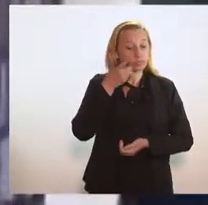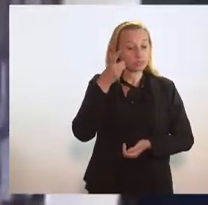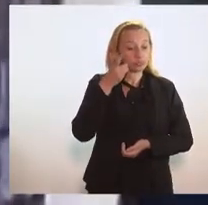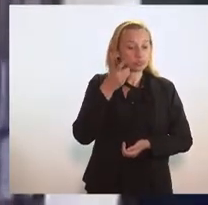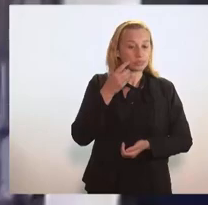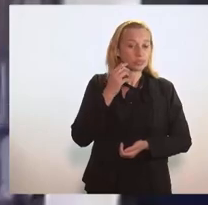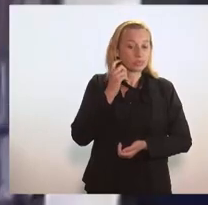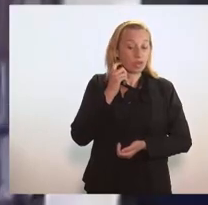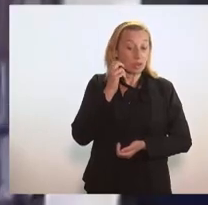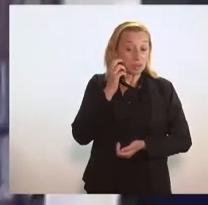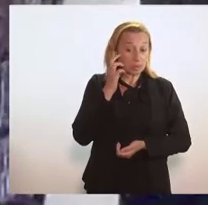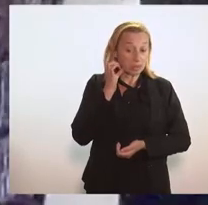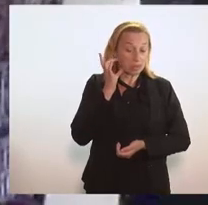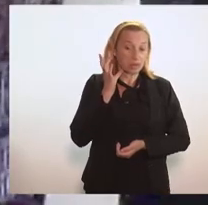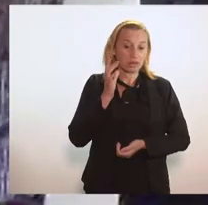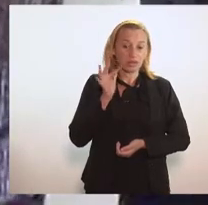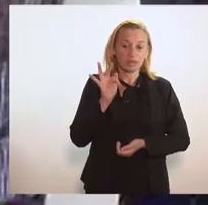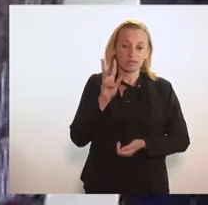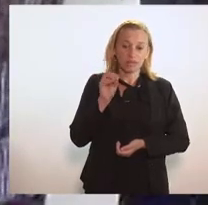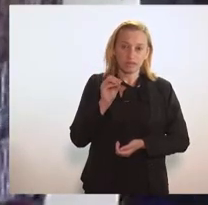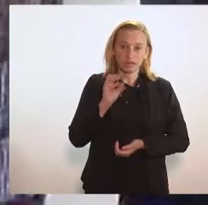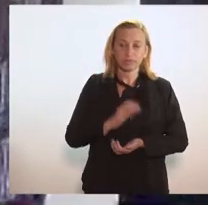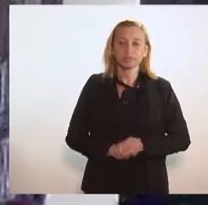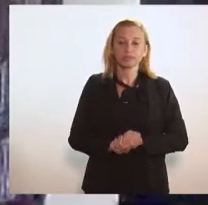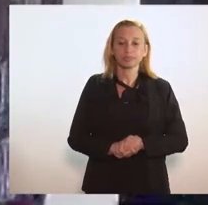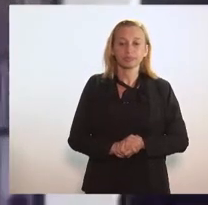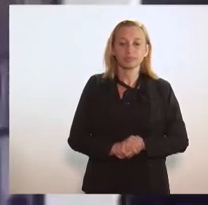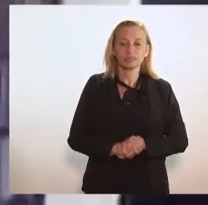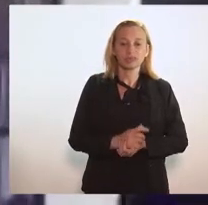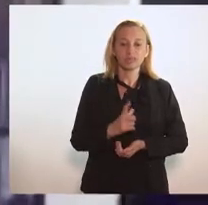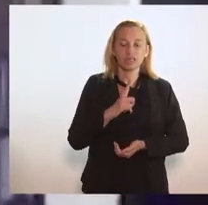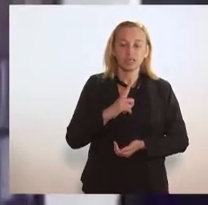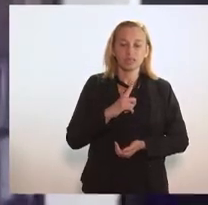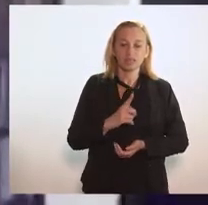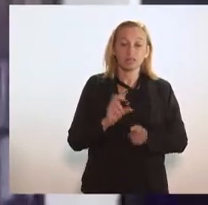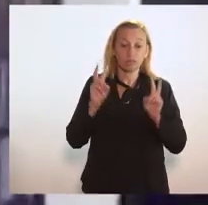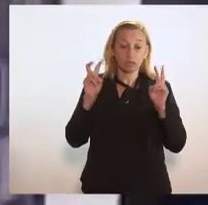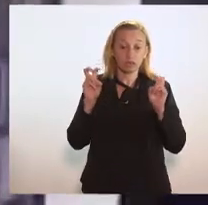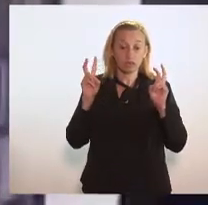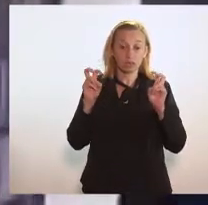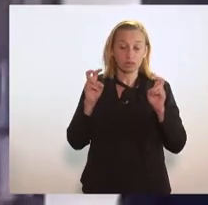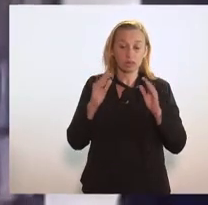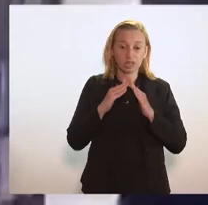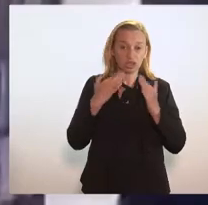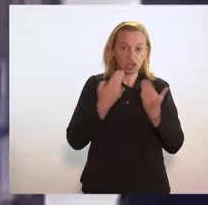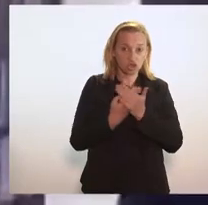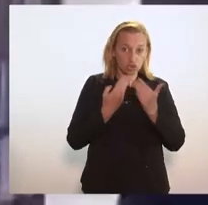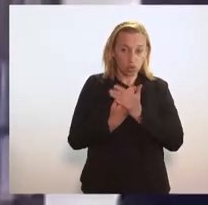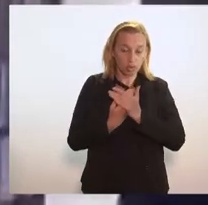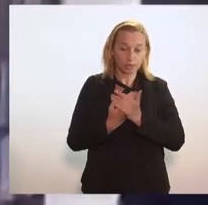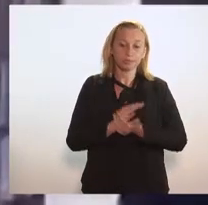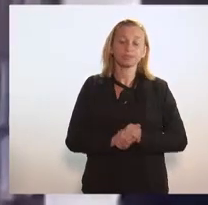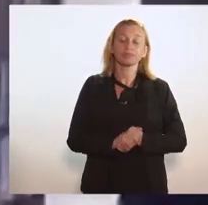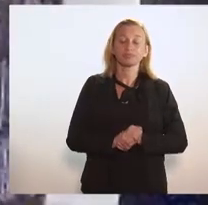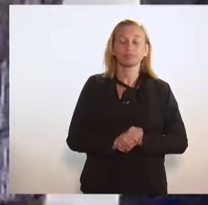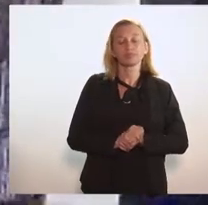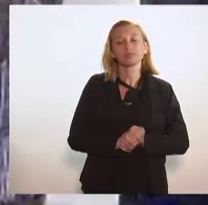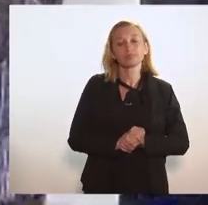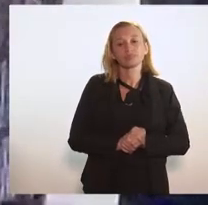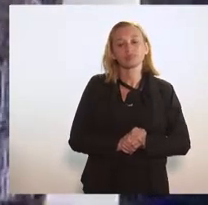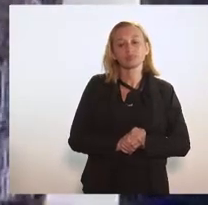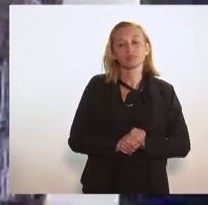Nobre colega Flávio serafini trouxe afastam das escolas O